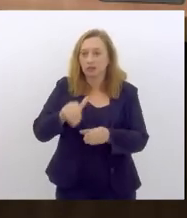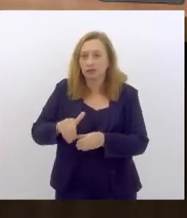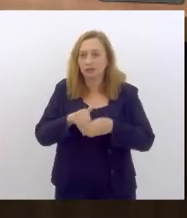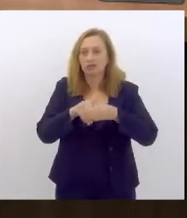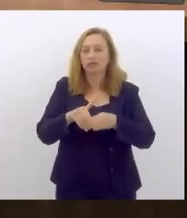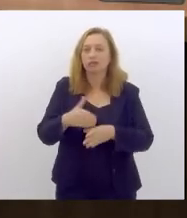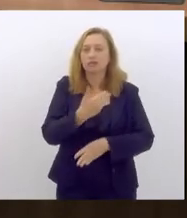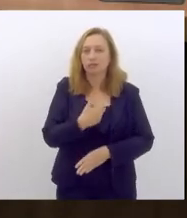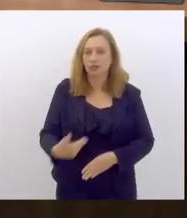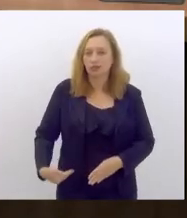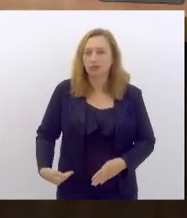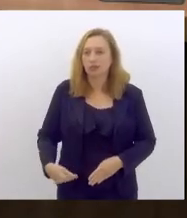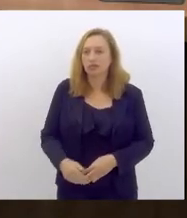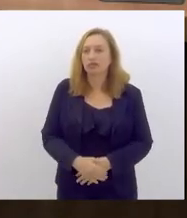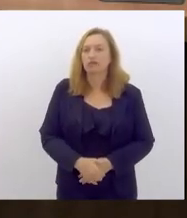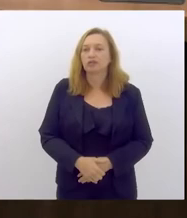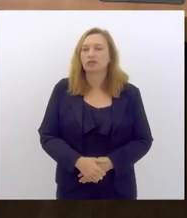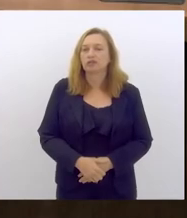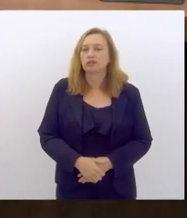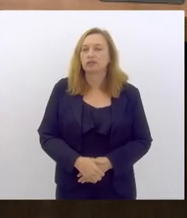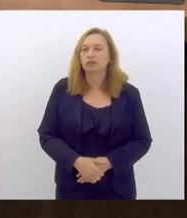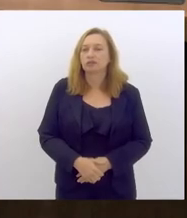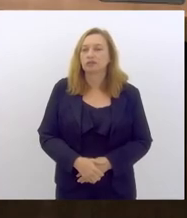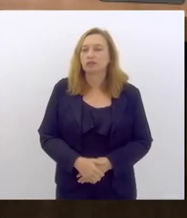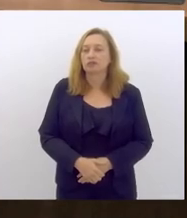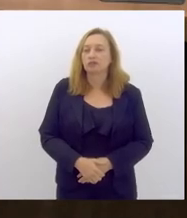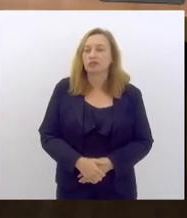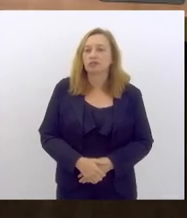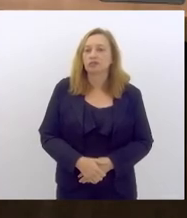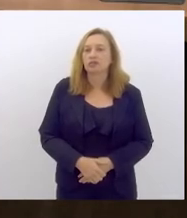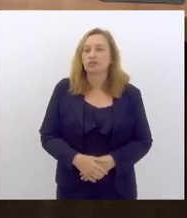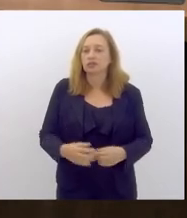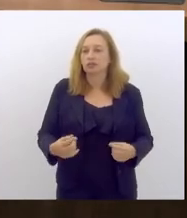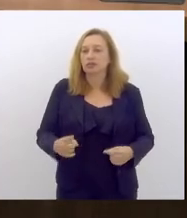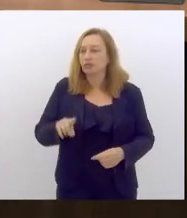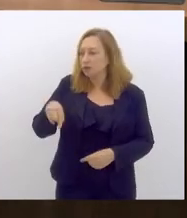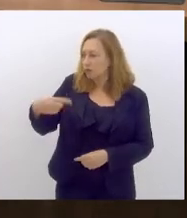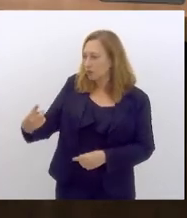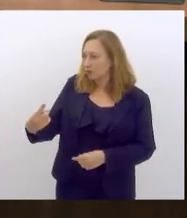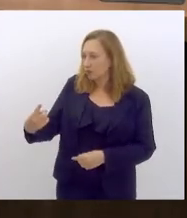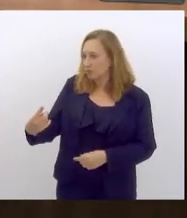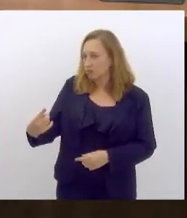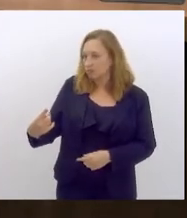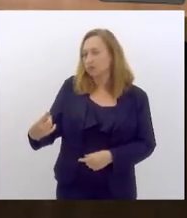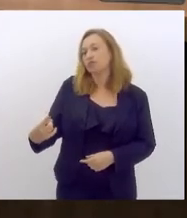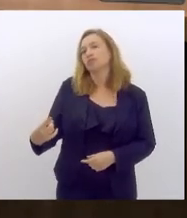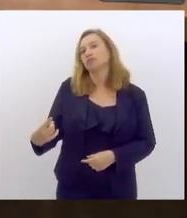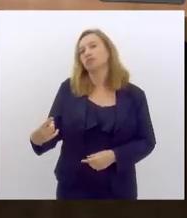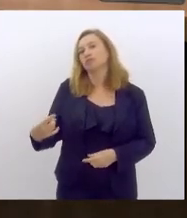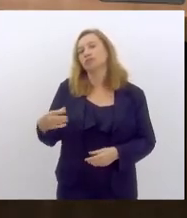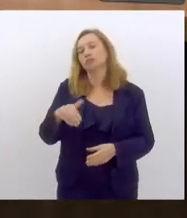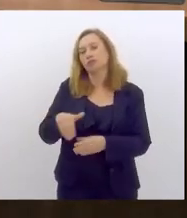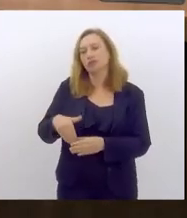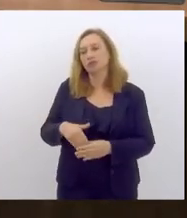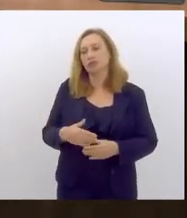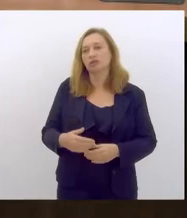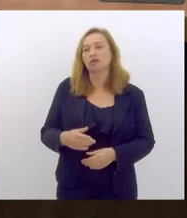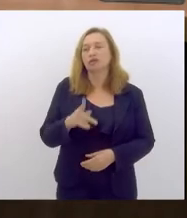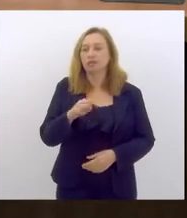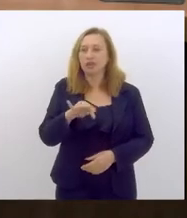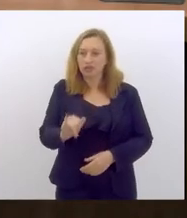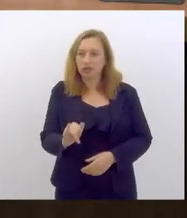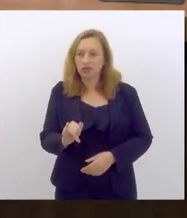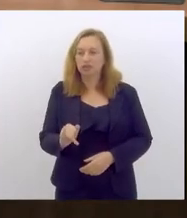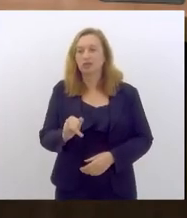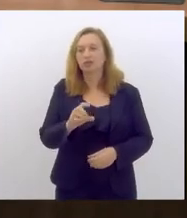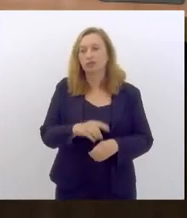para governador, dando uma coça no outro candidato, que acabou até vitorioso, mas em Pati o vitorioso foi o